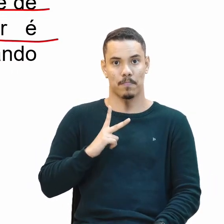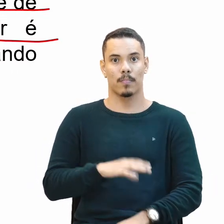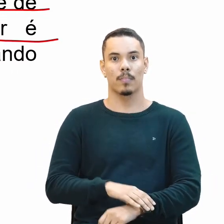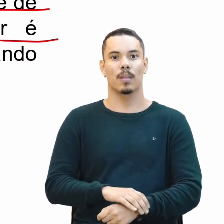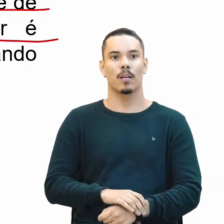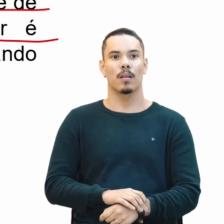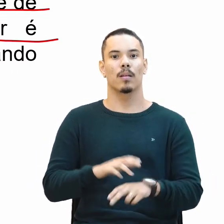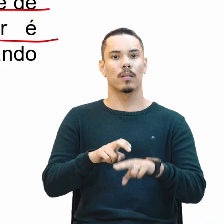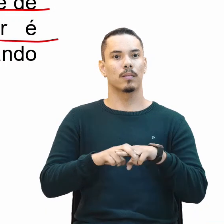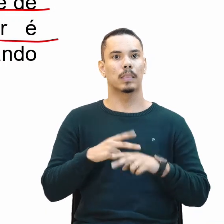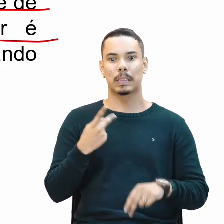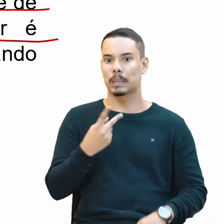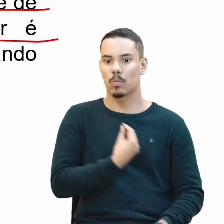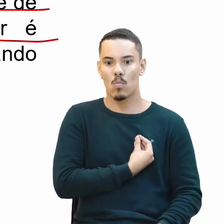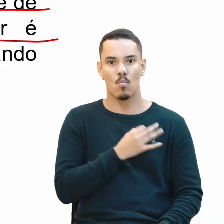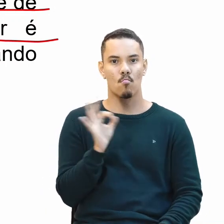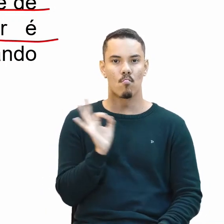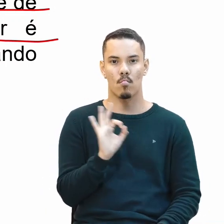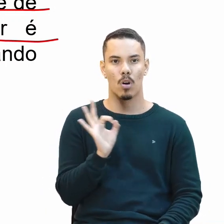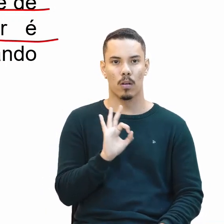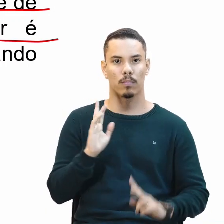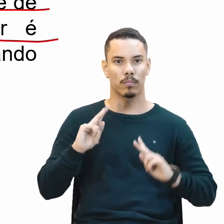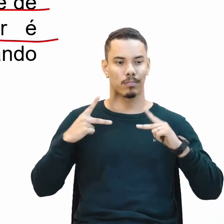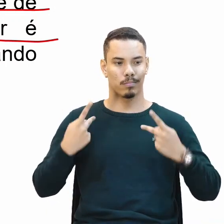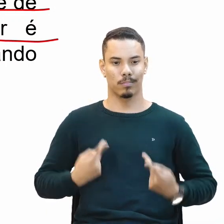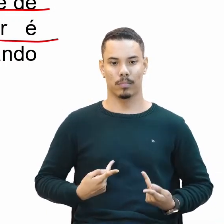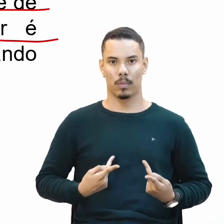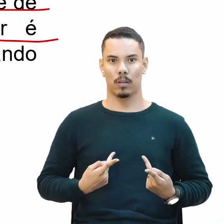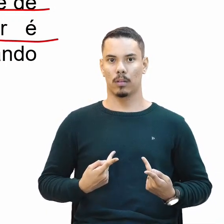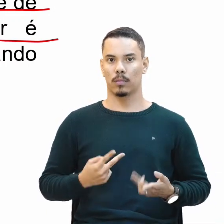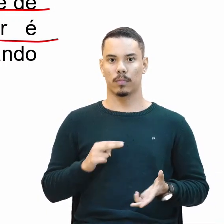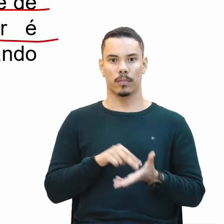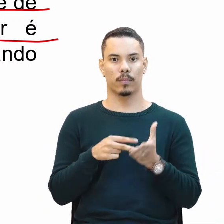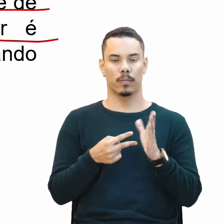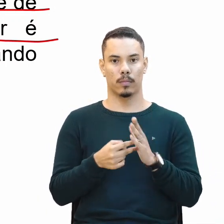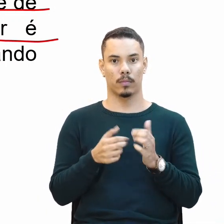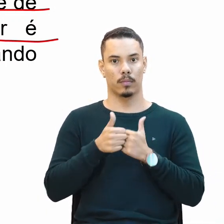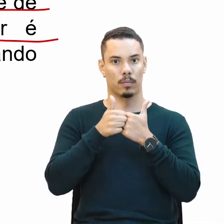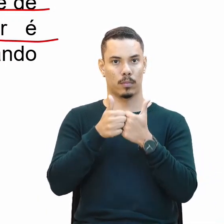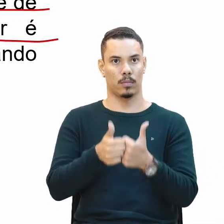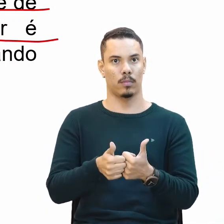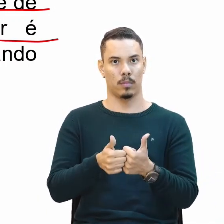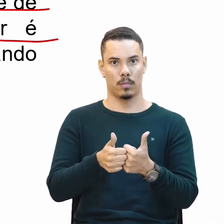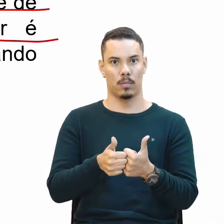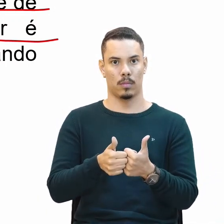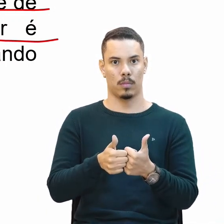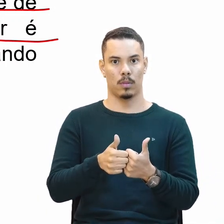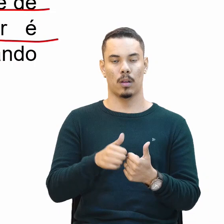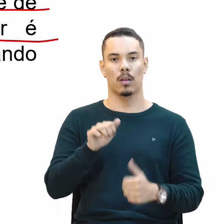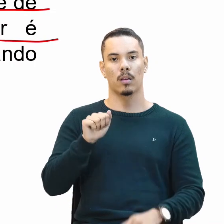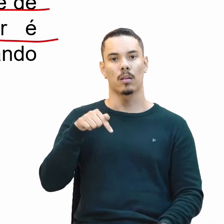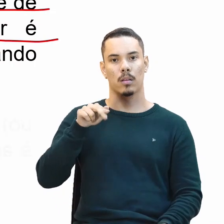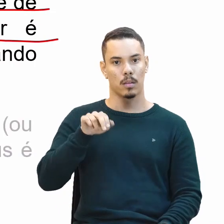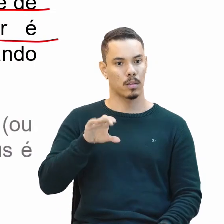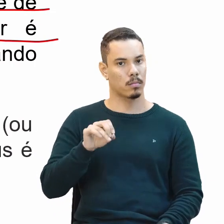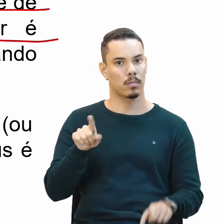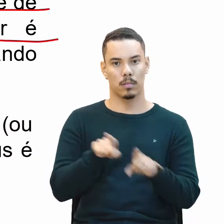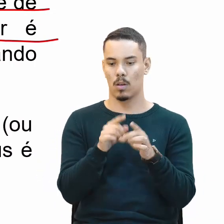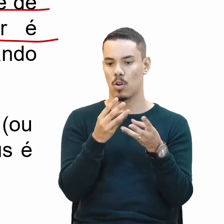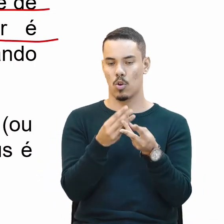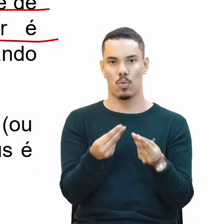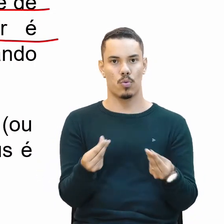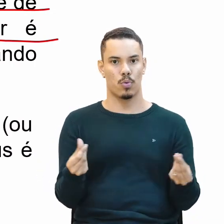de existir, quando o humano deixa de existir, segundo Tomás de Aquino, a sua essência também